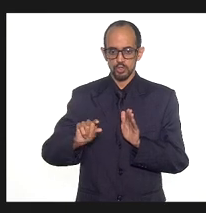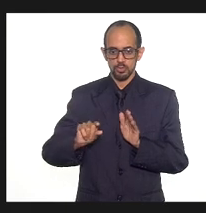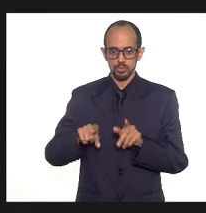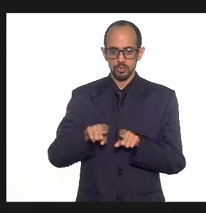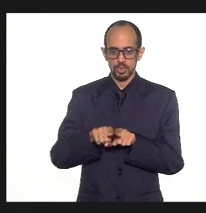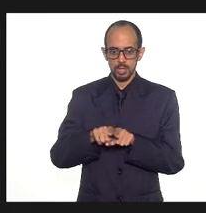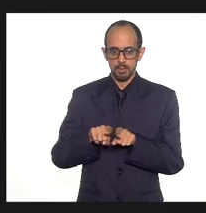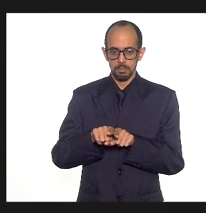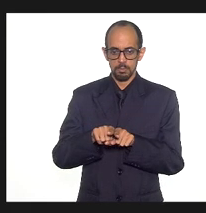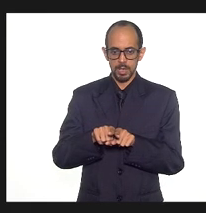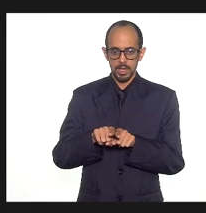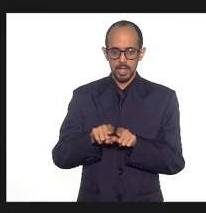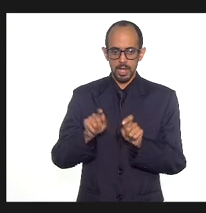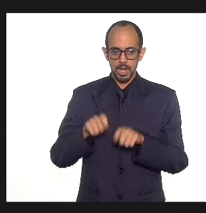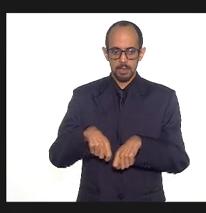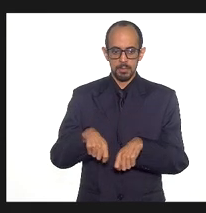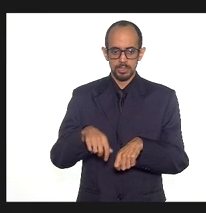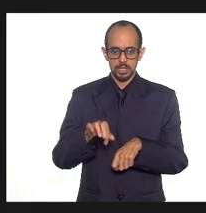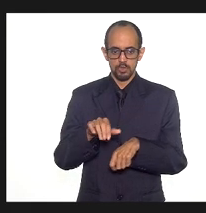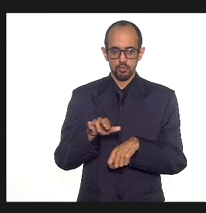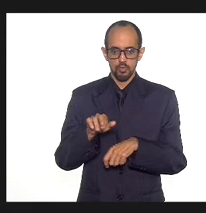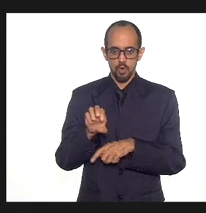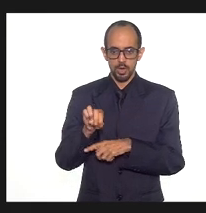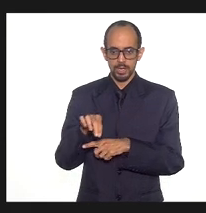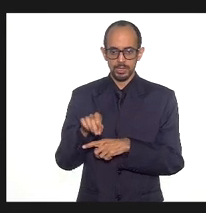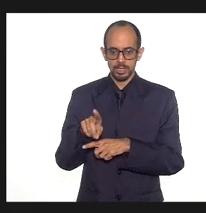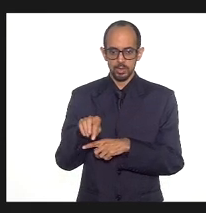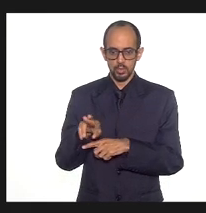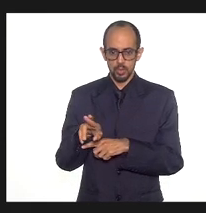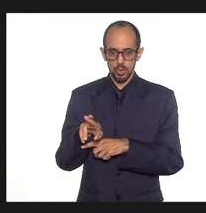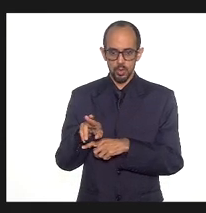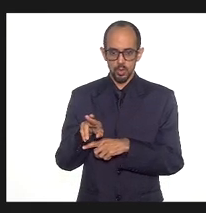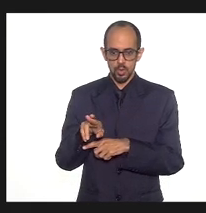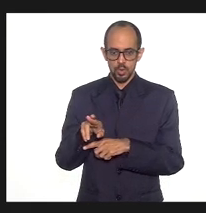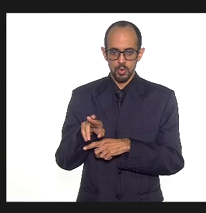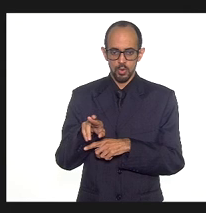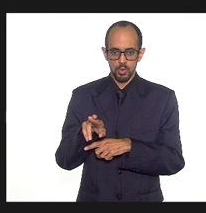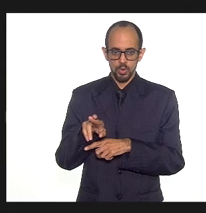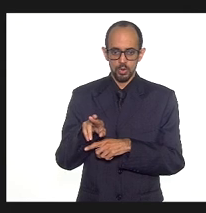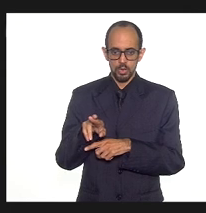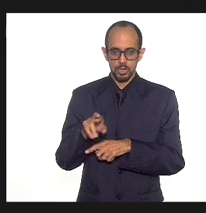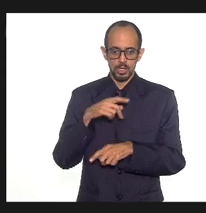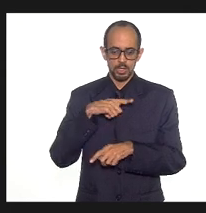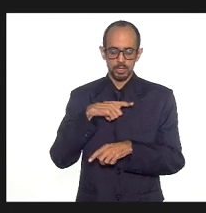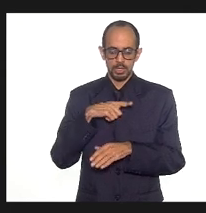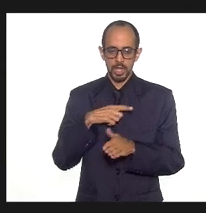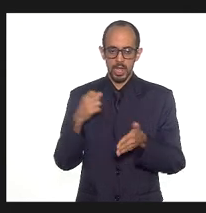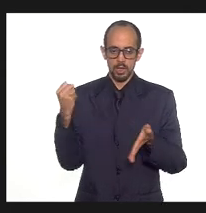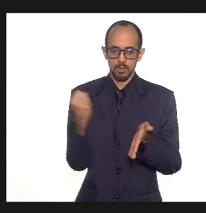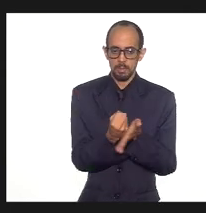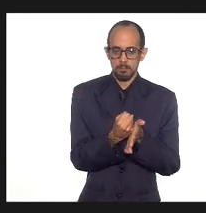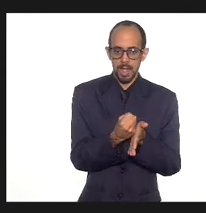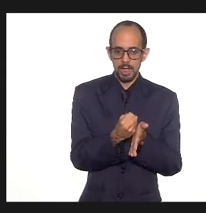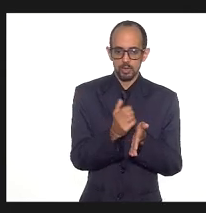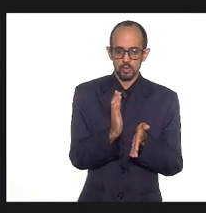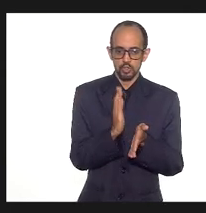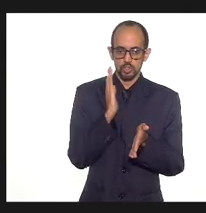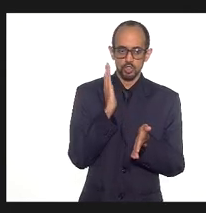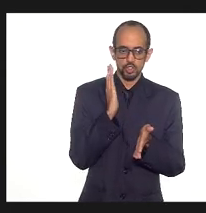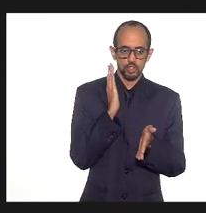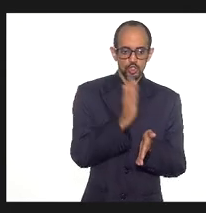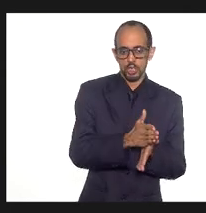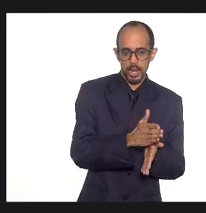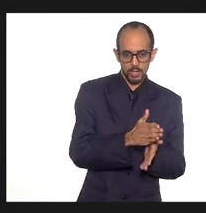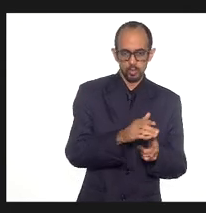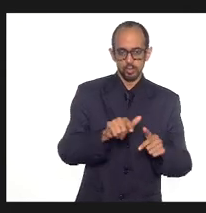exportadores, né? Isso impacta diretamente, perdão, eu clico aqui sem querer, ele passa o slide. Ele se impacta diretamente na criação de emprego e